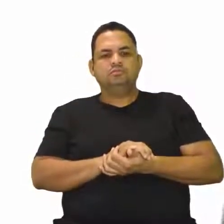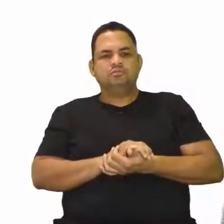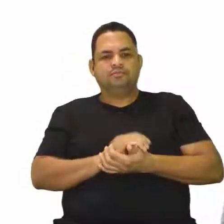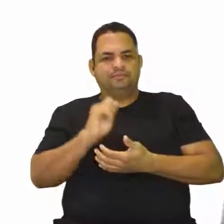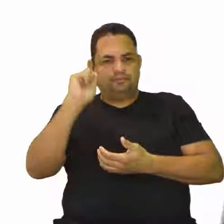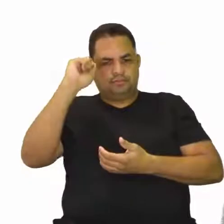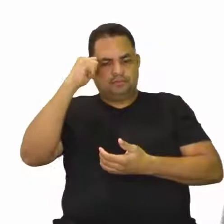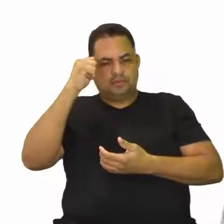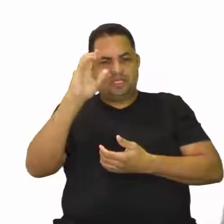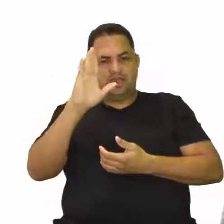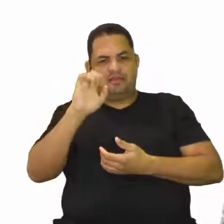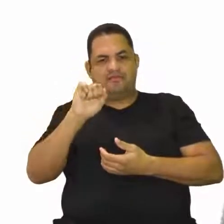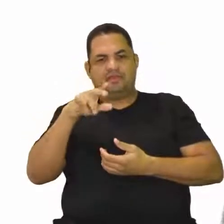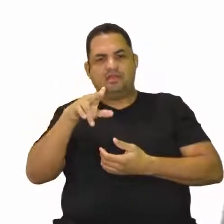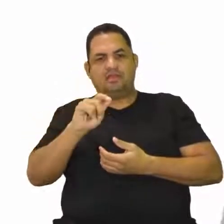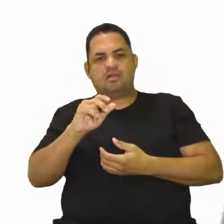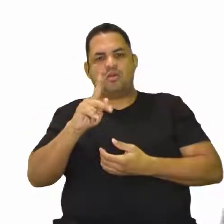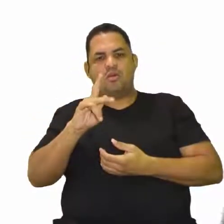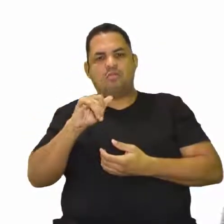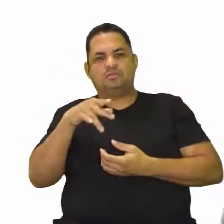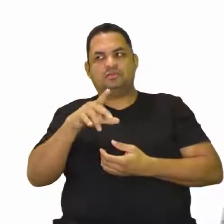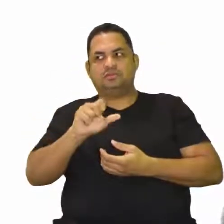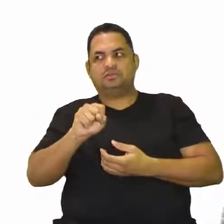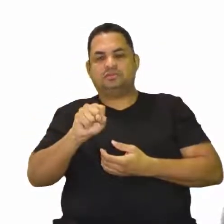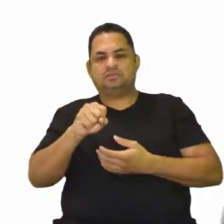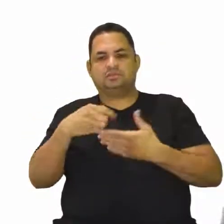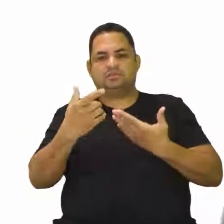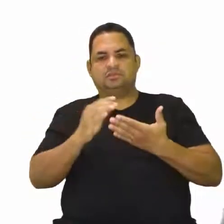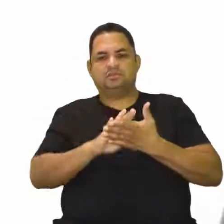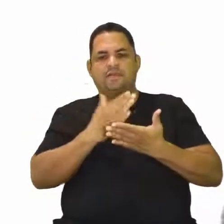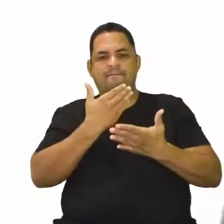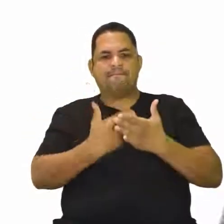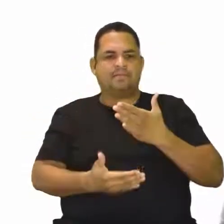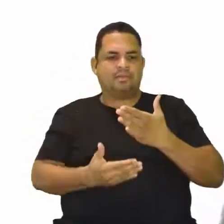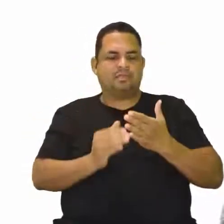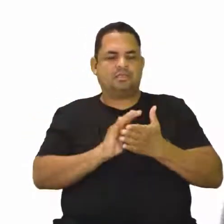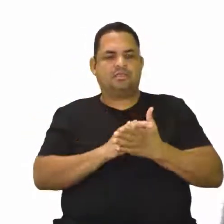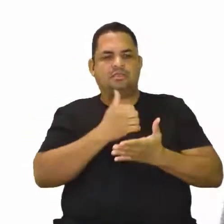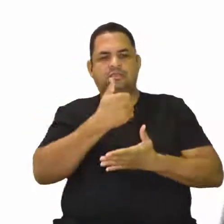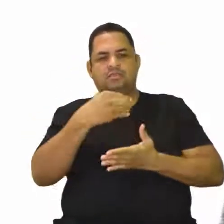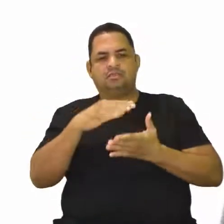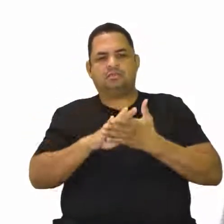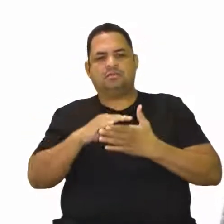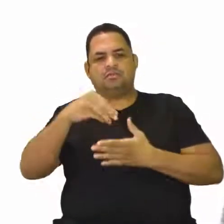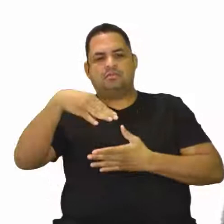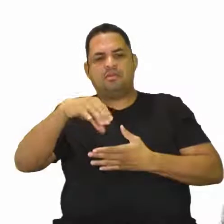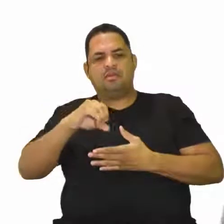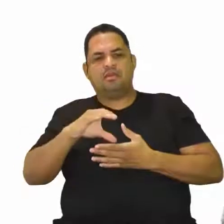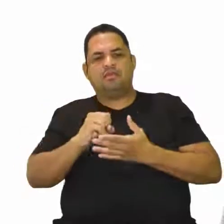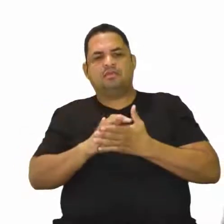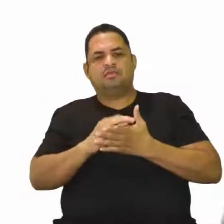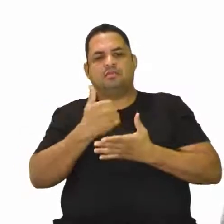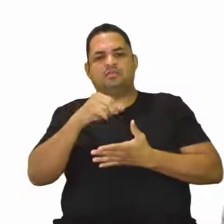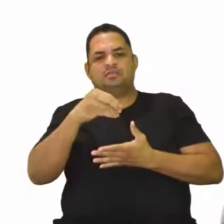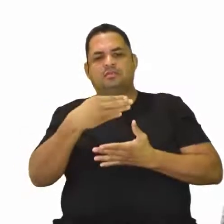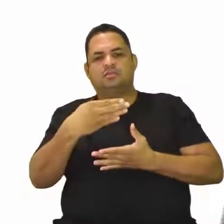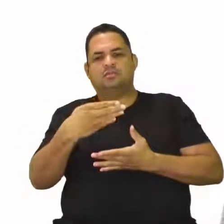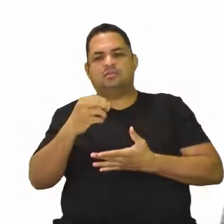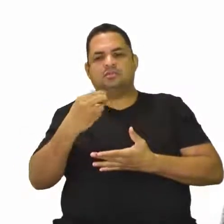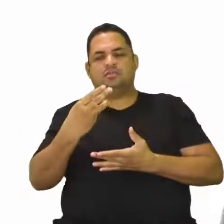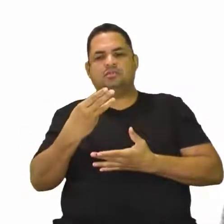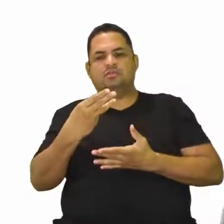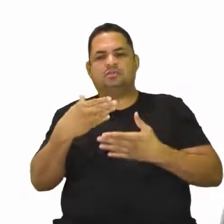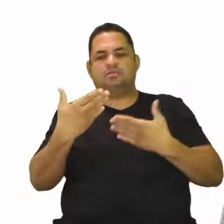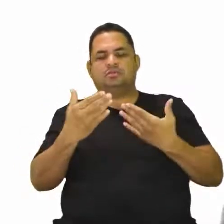Corps que você viu lá no início da aula que se rendeu no dia treze de maio de 1926